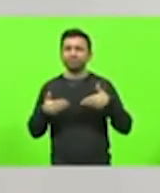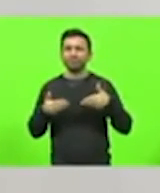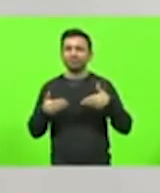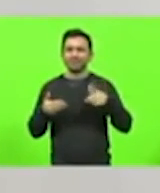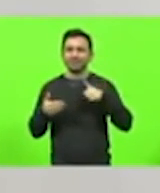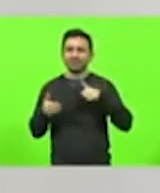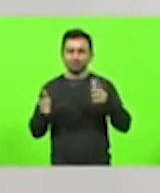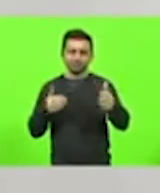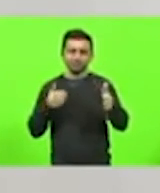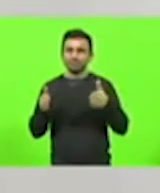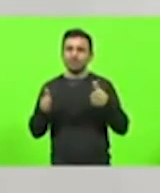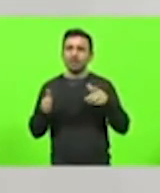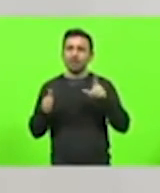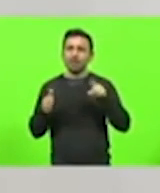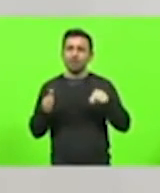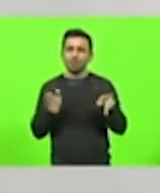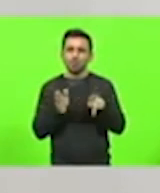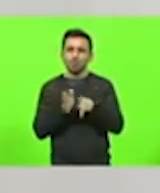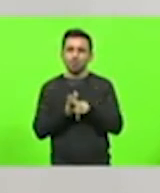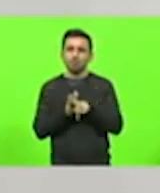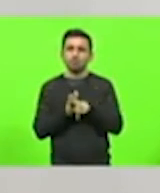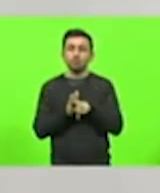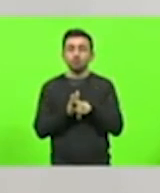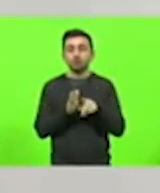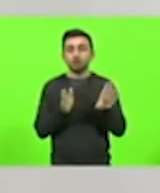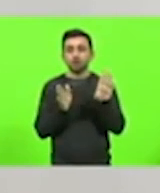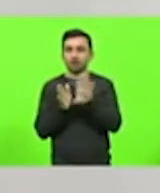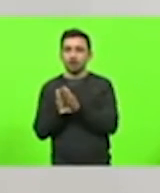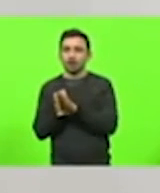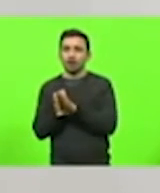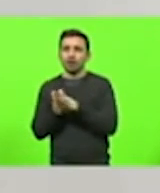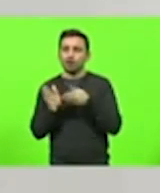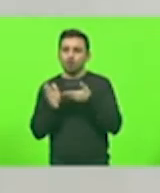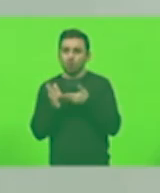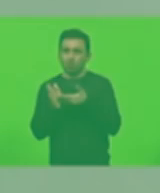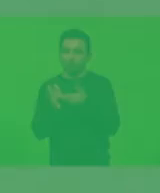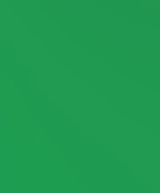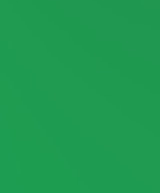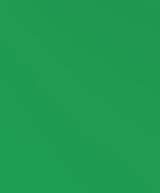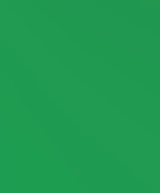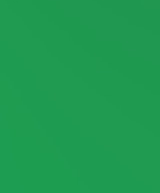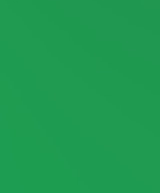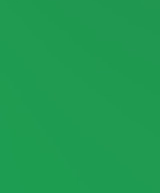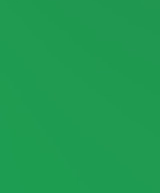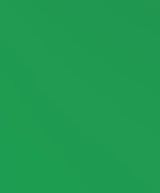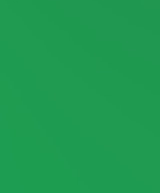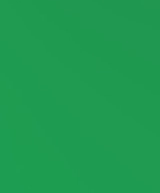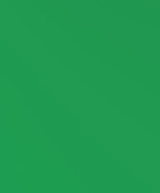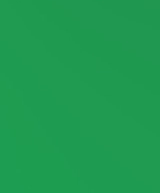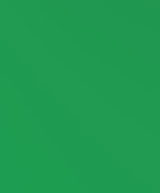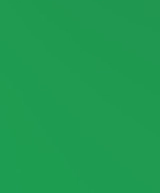do Oeste de Santa Catarina para os portos aqui do nosso litoral